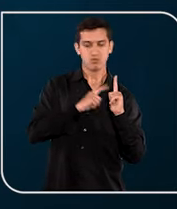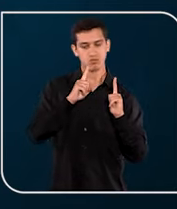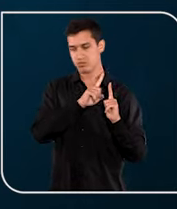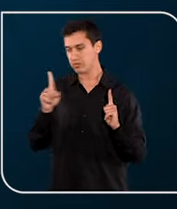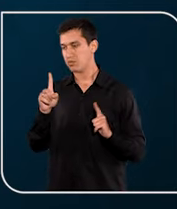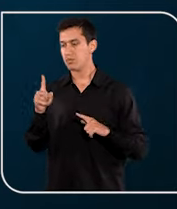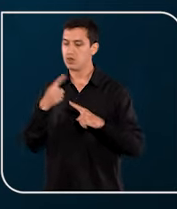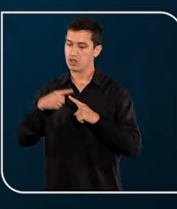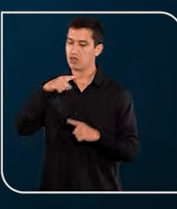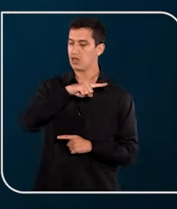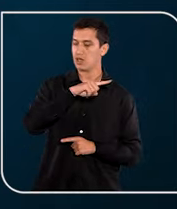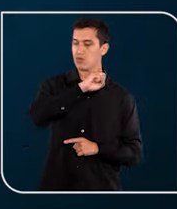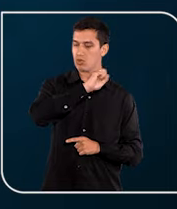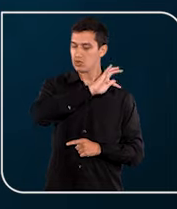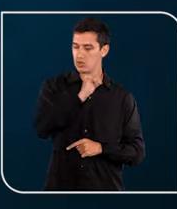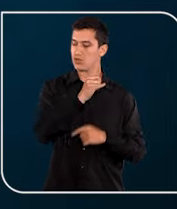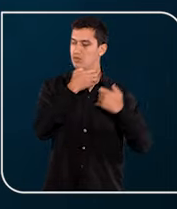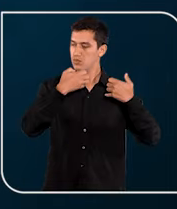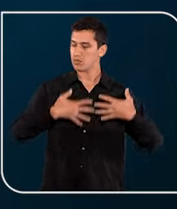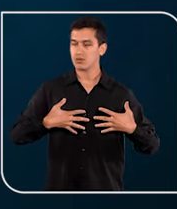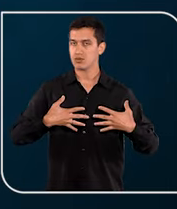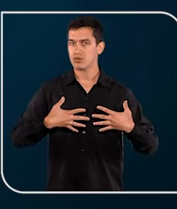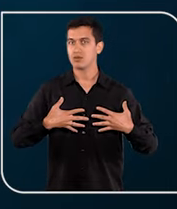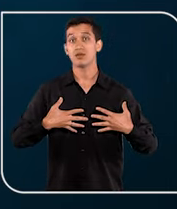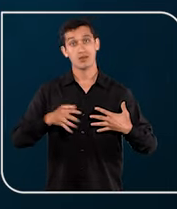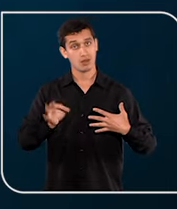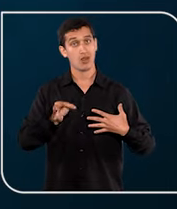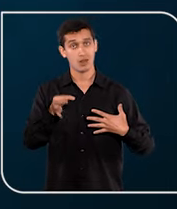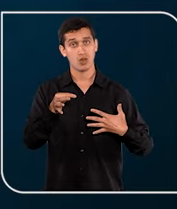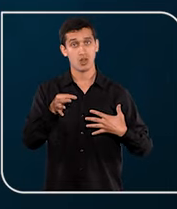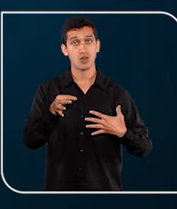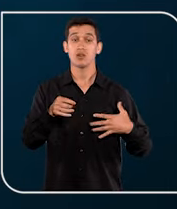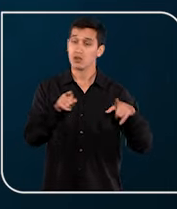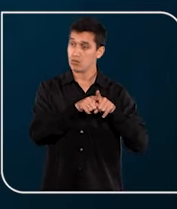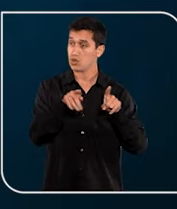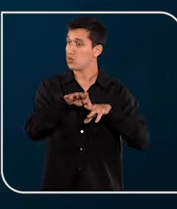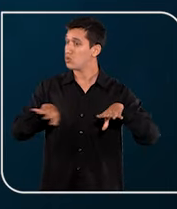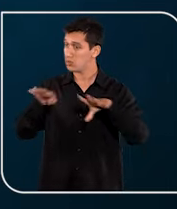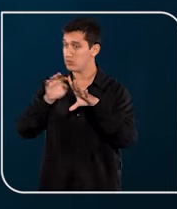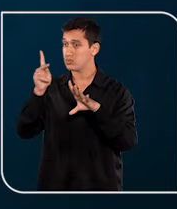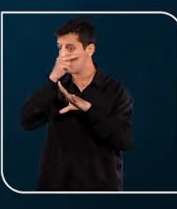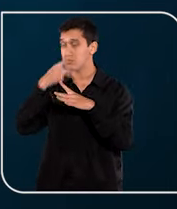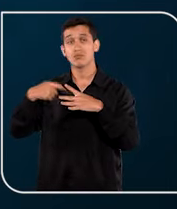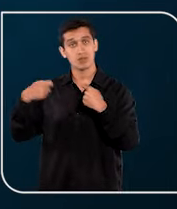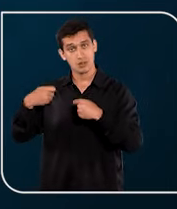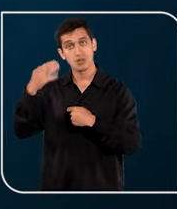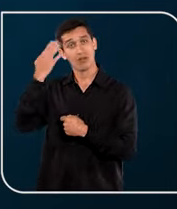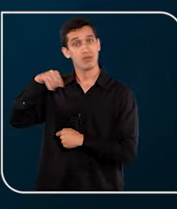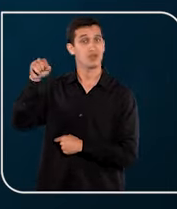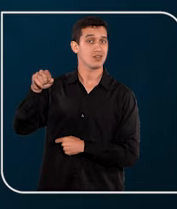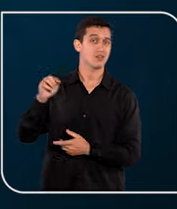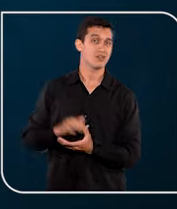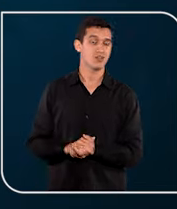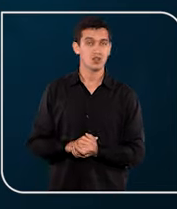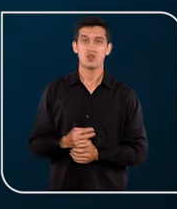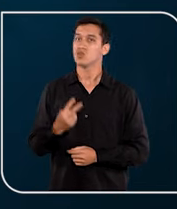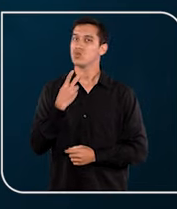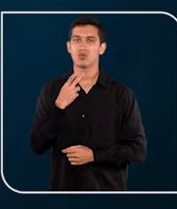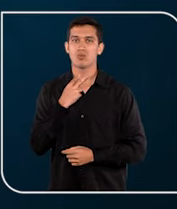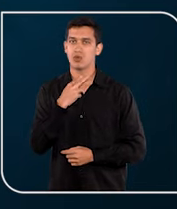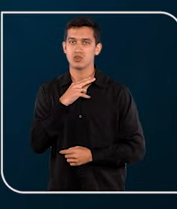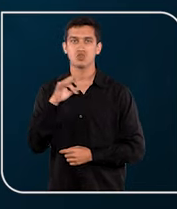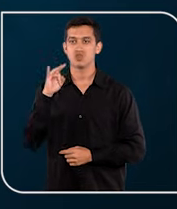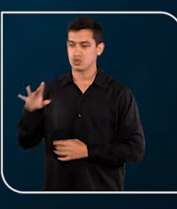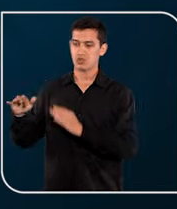essa decisão do STJ para reclamar. Aliás, todo mundo precisa saber disso, né? Exatamente. Não vale informar